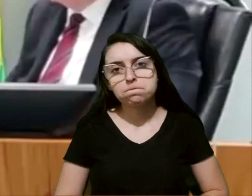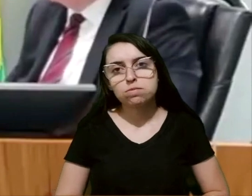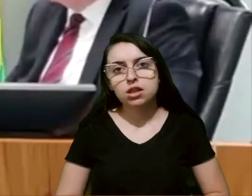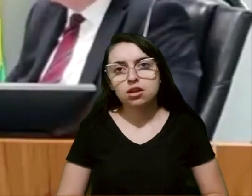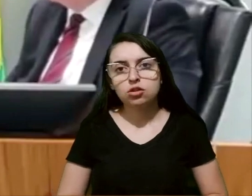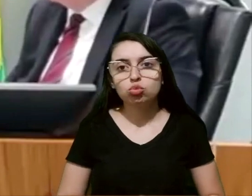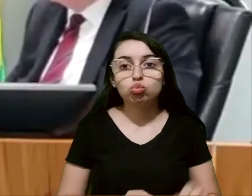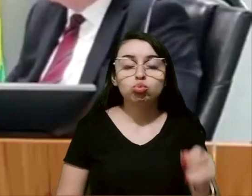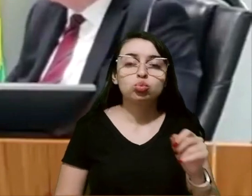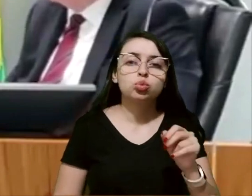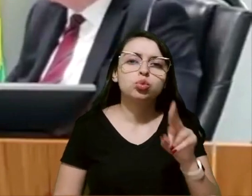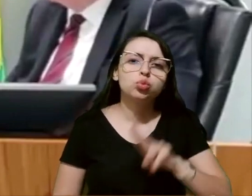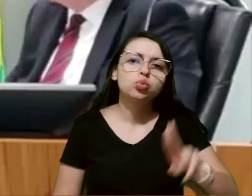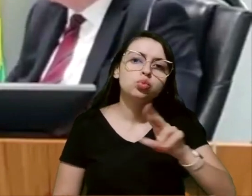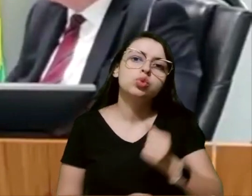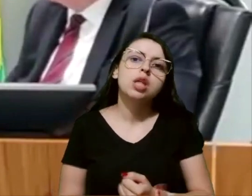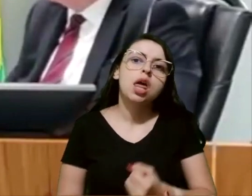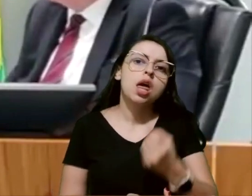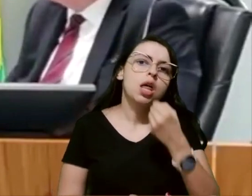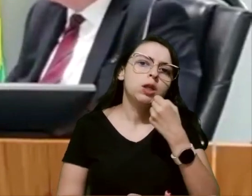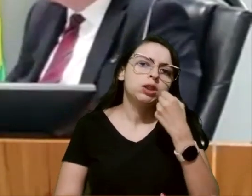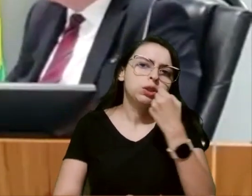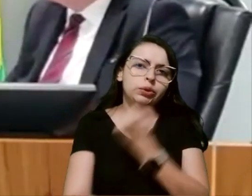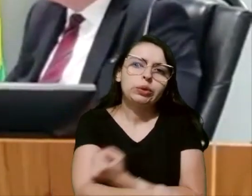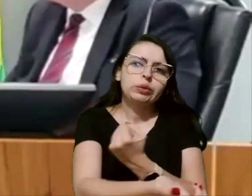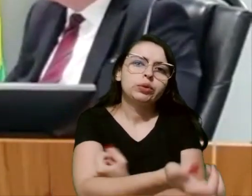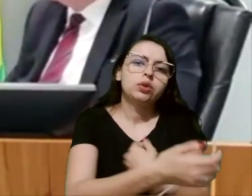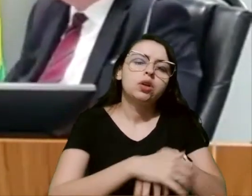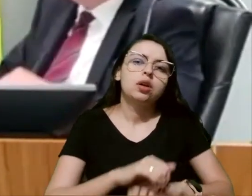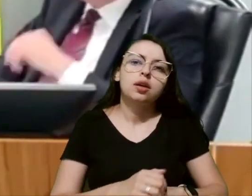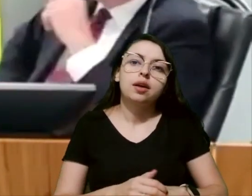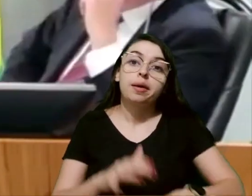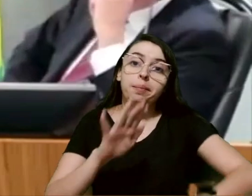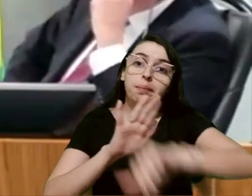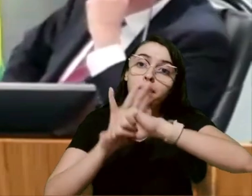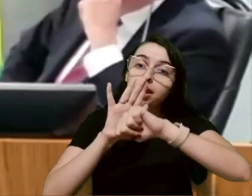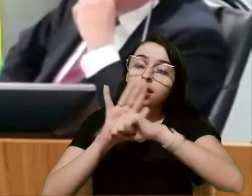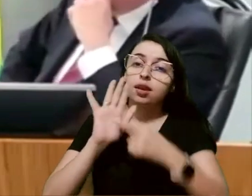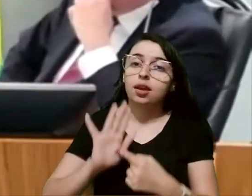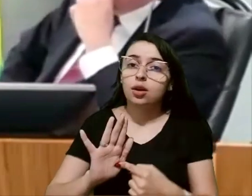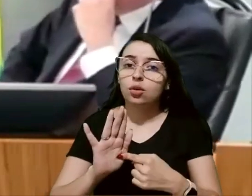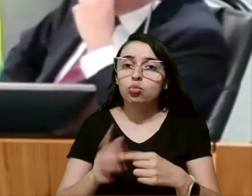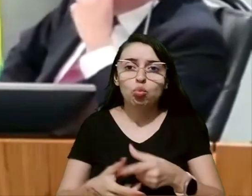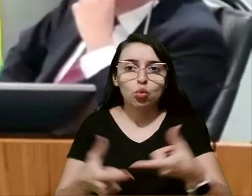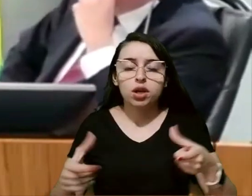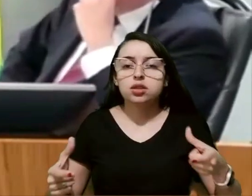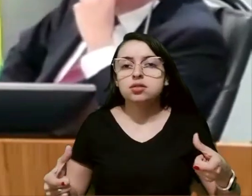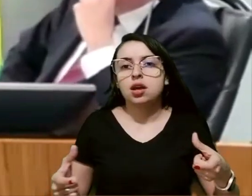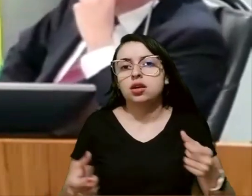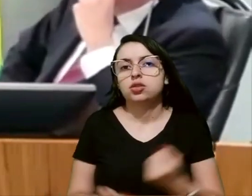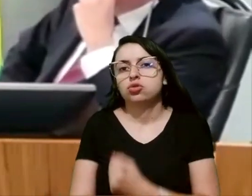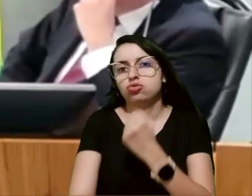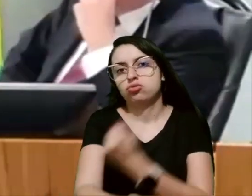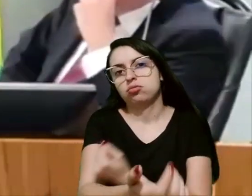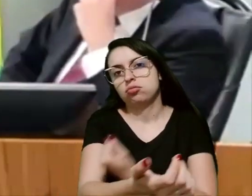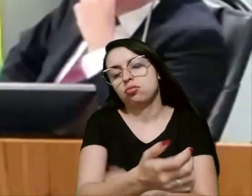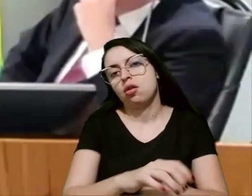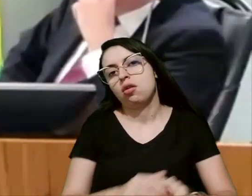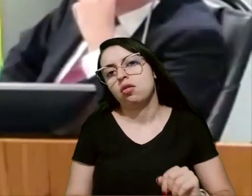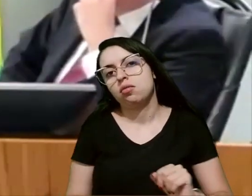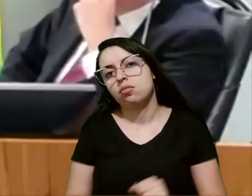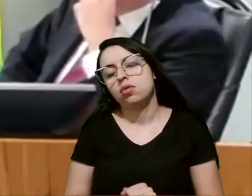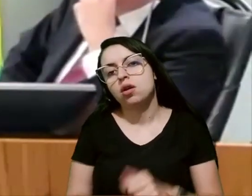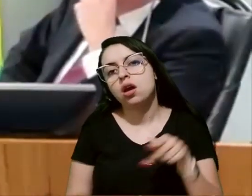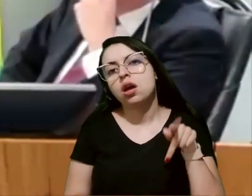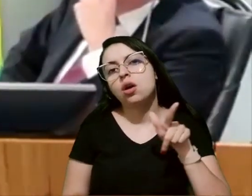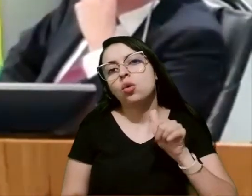doutor Nino, o senhor coloca a questão das drogas, sabe que a questão da quantificação de pena e da quantificação de drogas é algo que